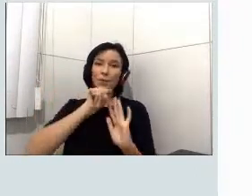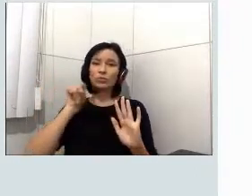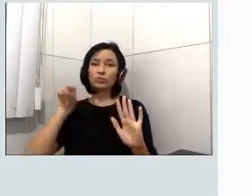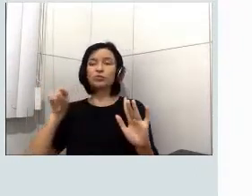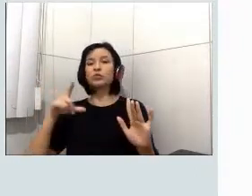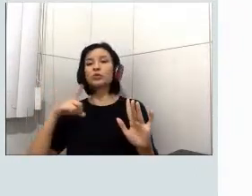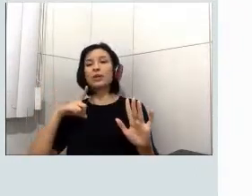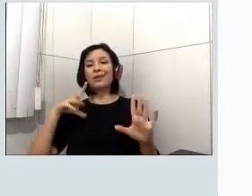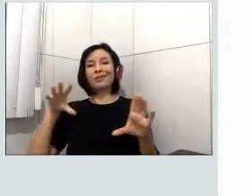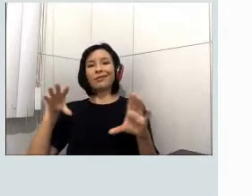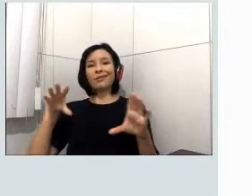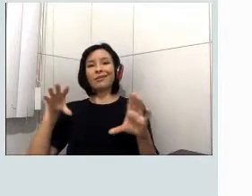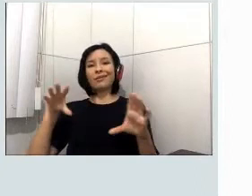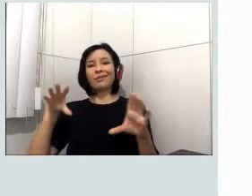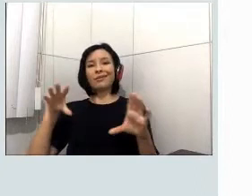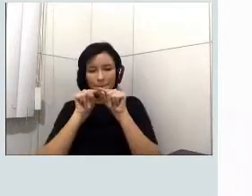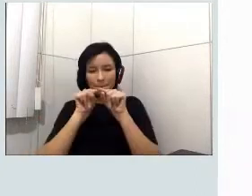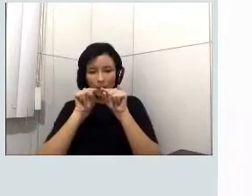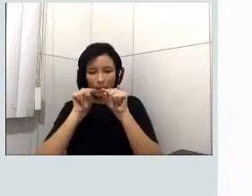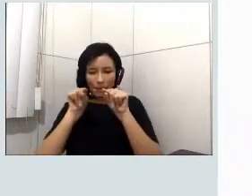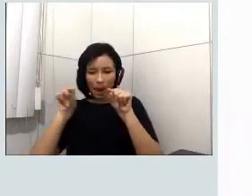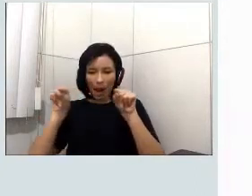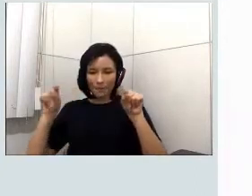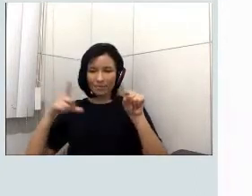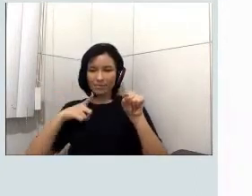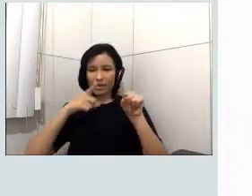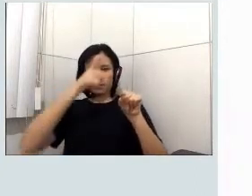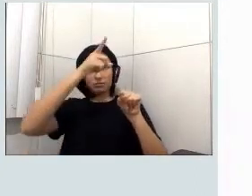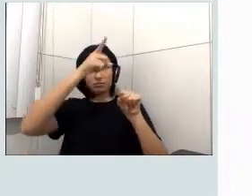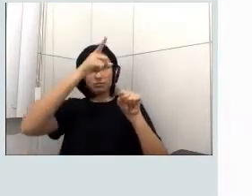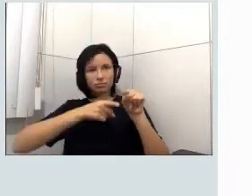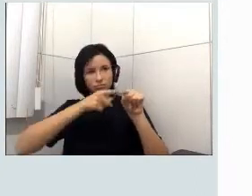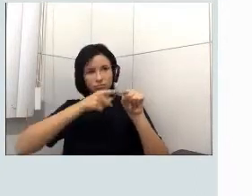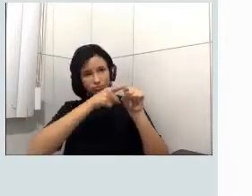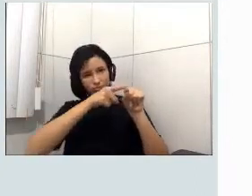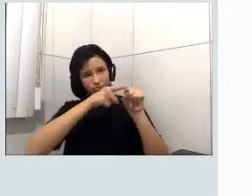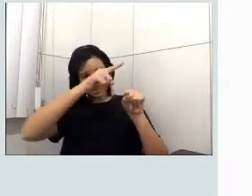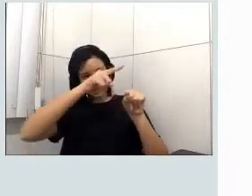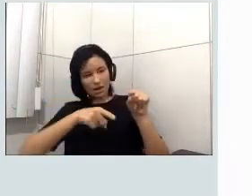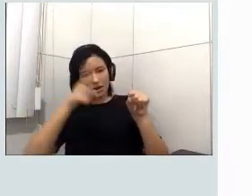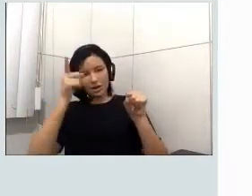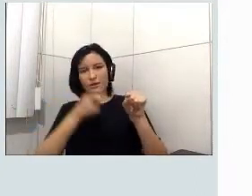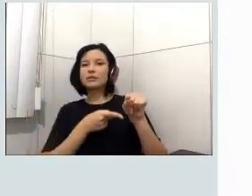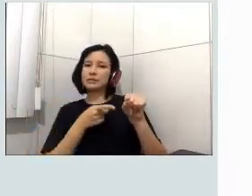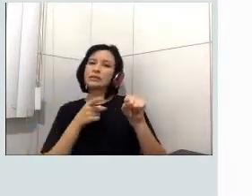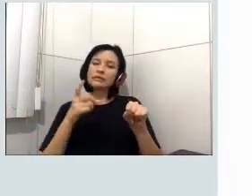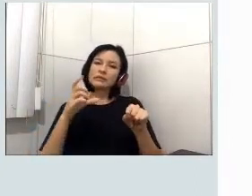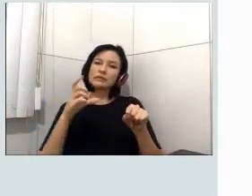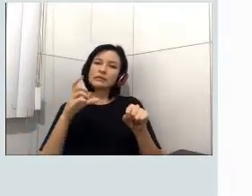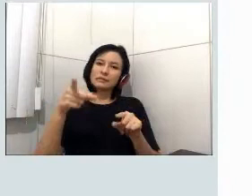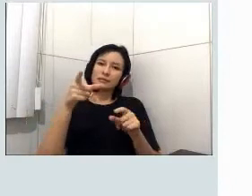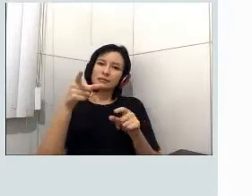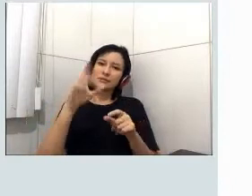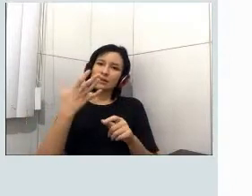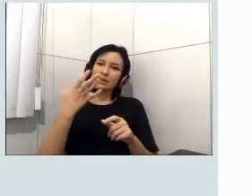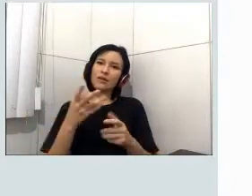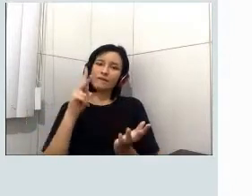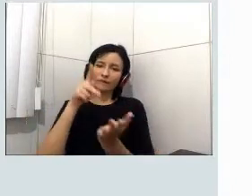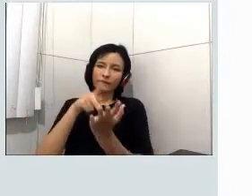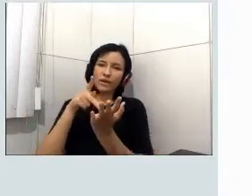está passando várias retas ao mesmo tempo? Então, pronto. Isso é